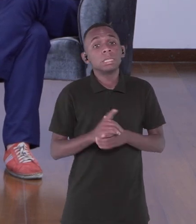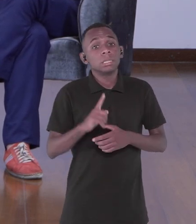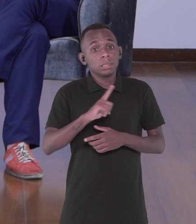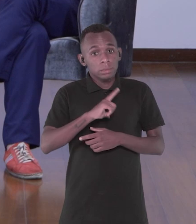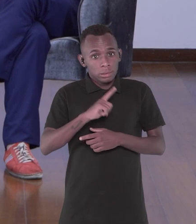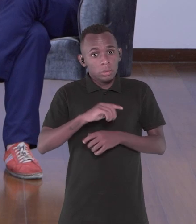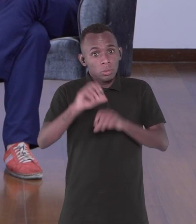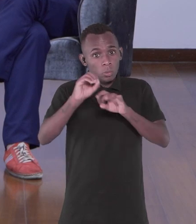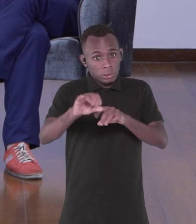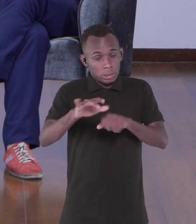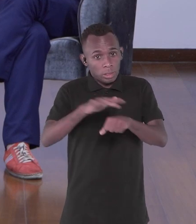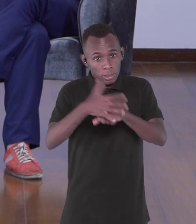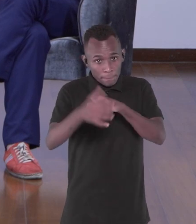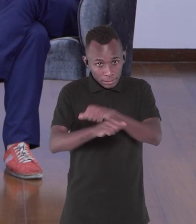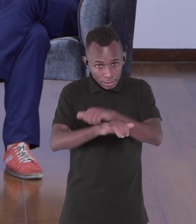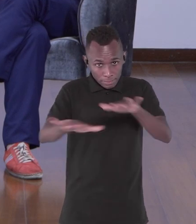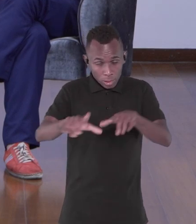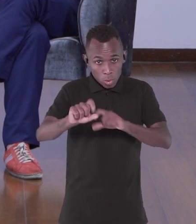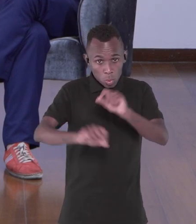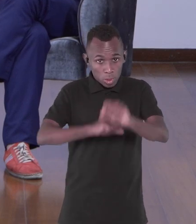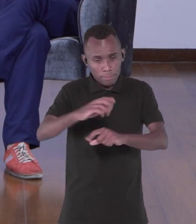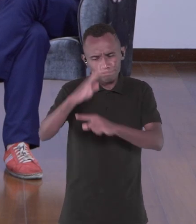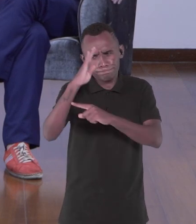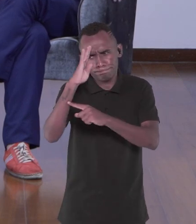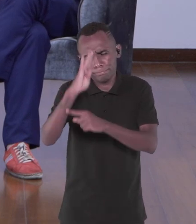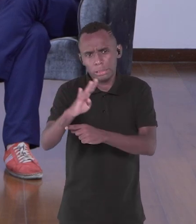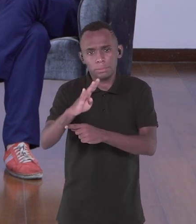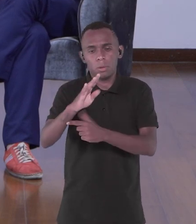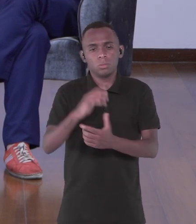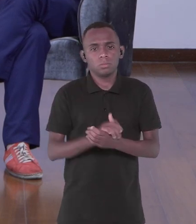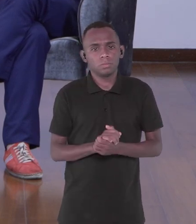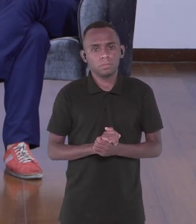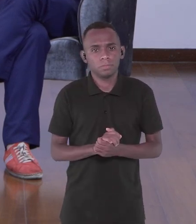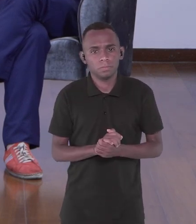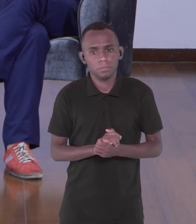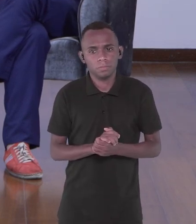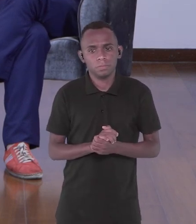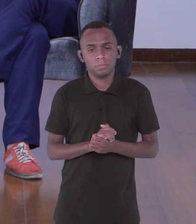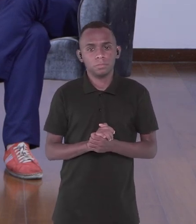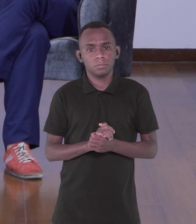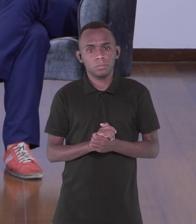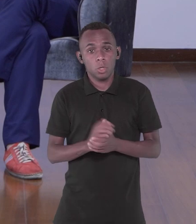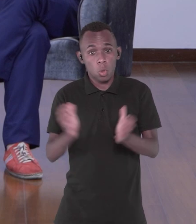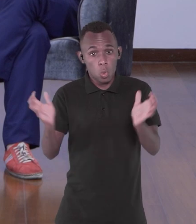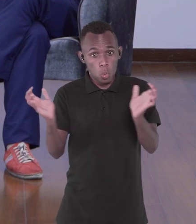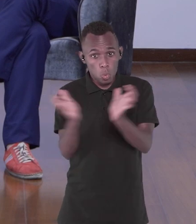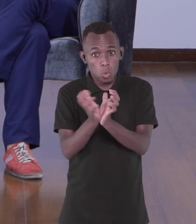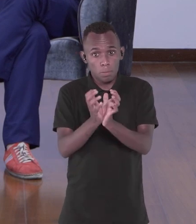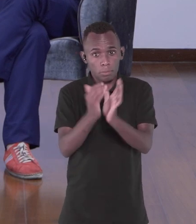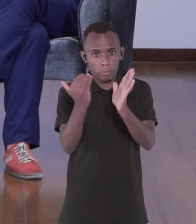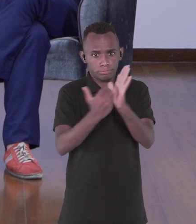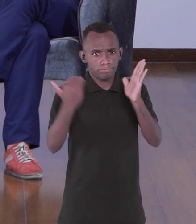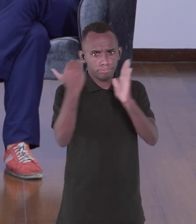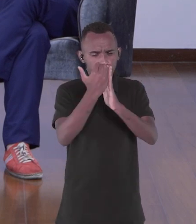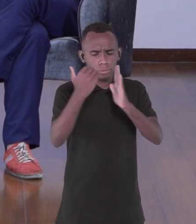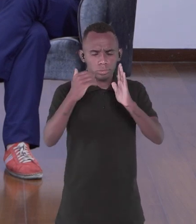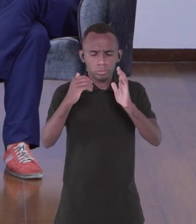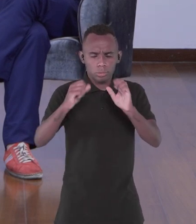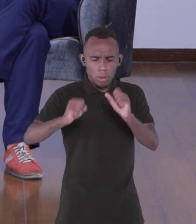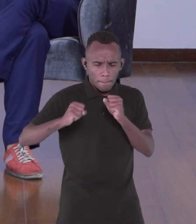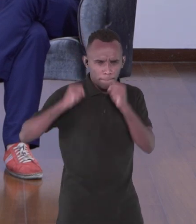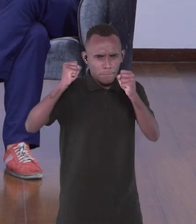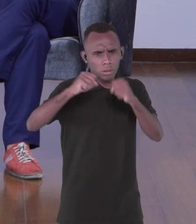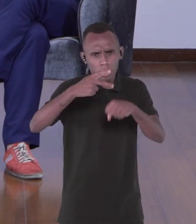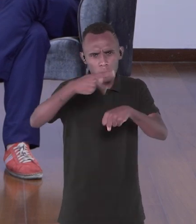um ensinamento da pandemia que, para mim, foi um dos principais. O grupo no poder, qualquer país, não estamos falando de Brasil,